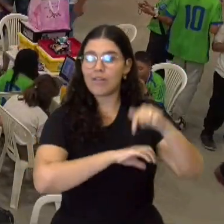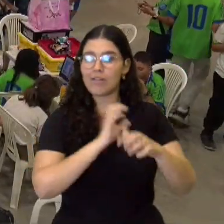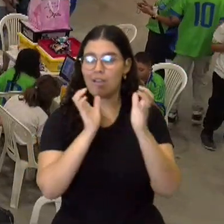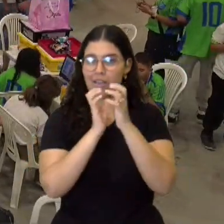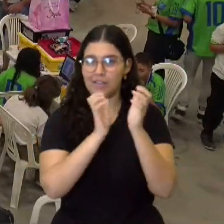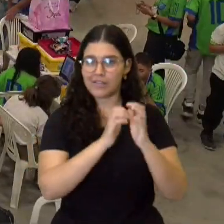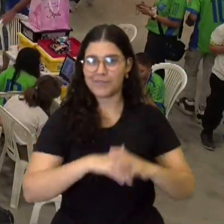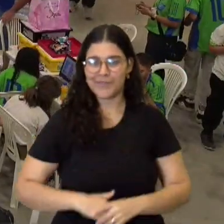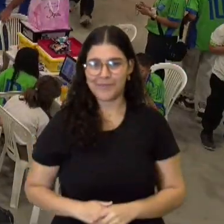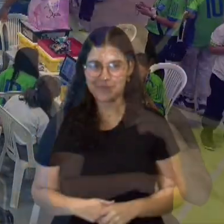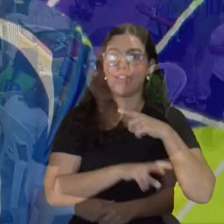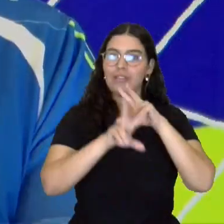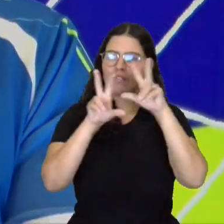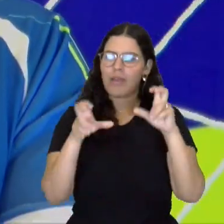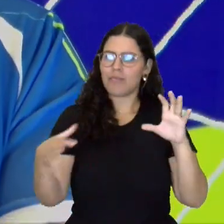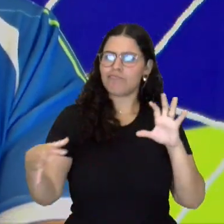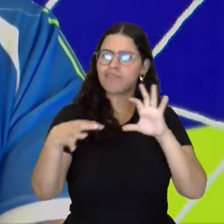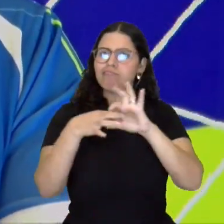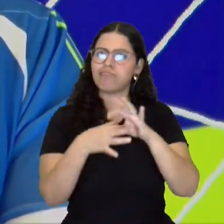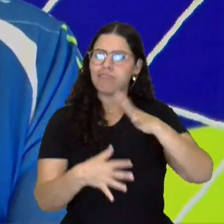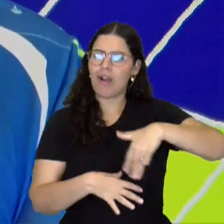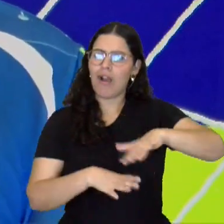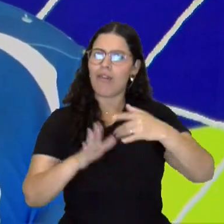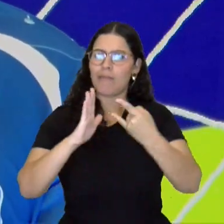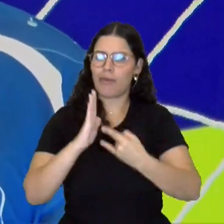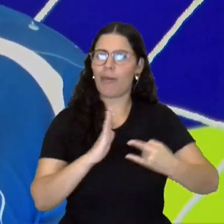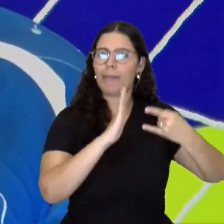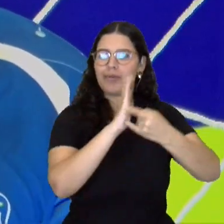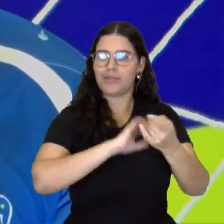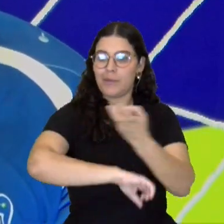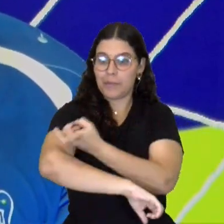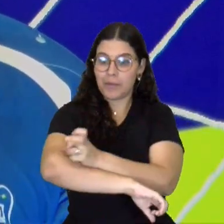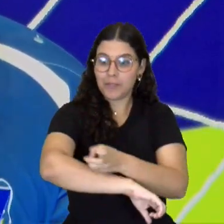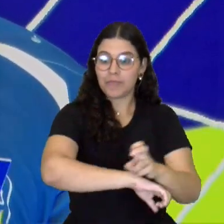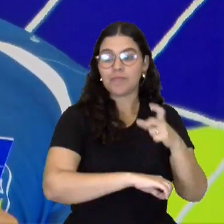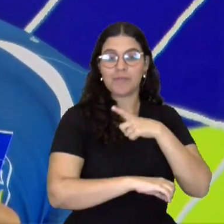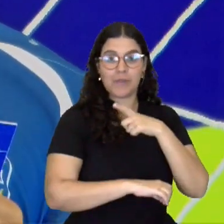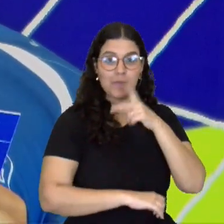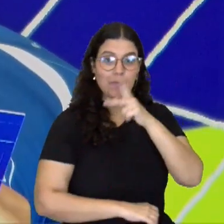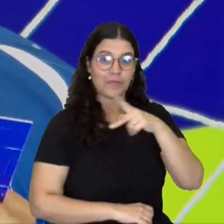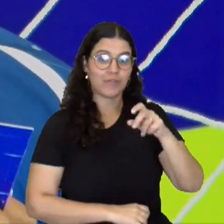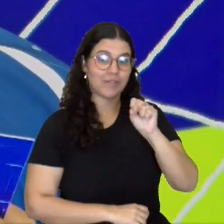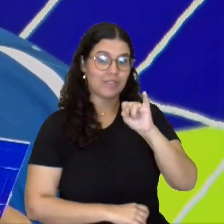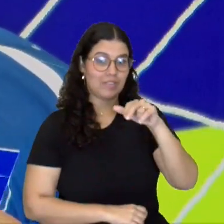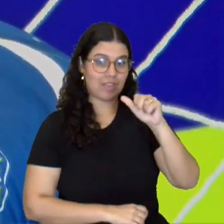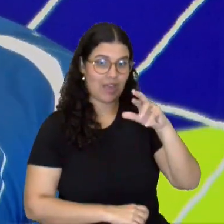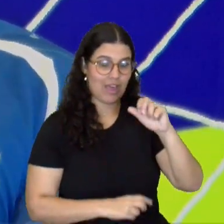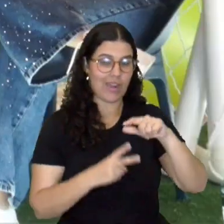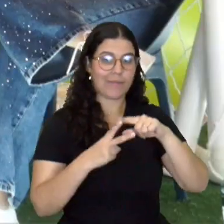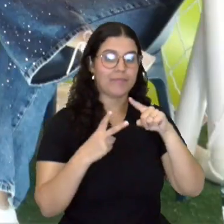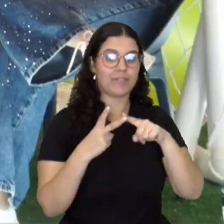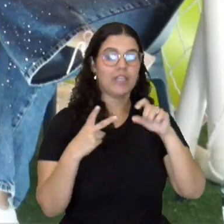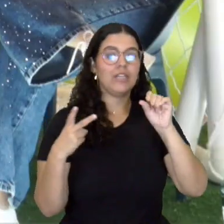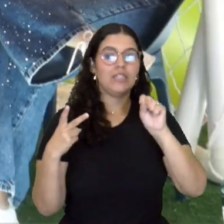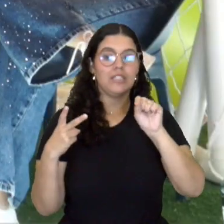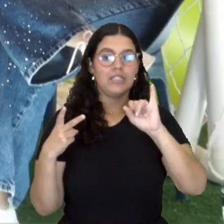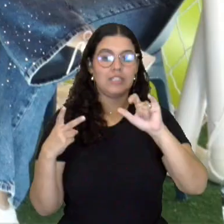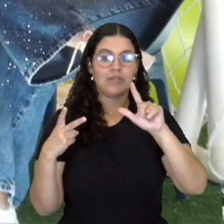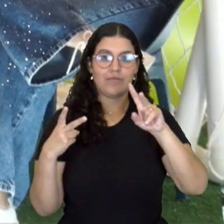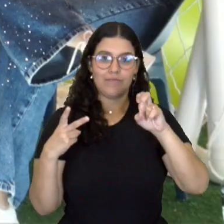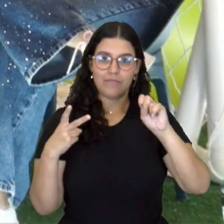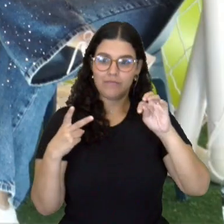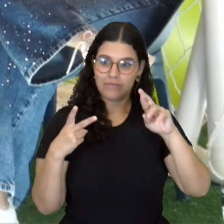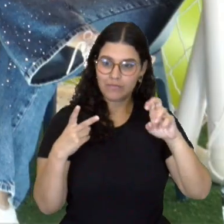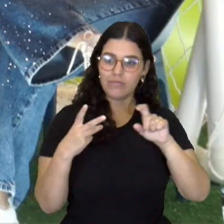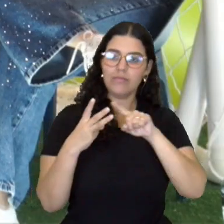pouquinho. Estamos aqui com Sinara, coordenadora de robótica, com Silvestre, técnico em robótica aqui da